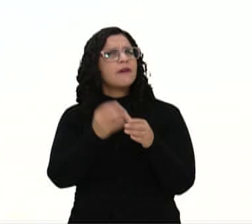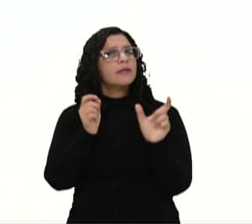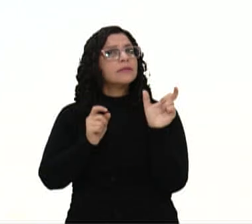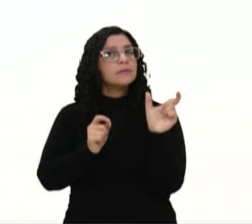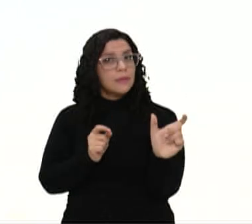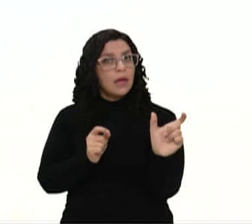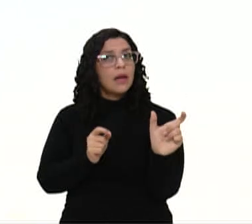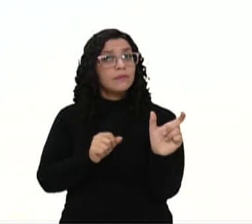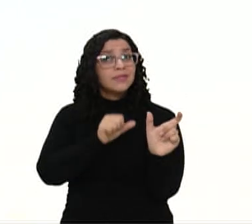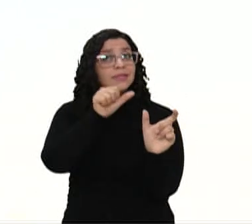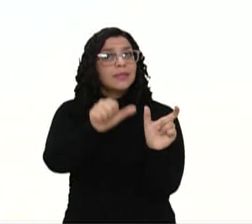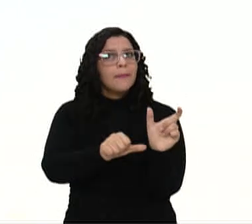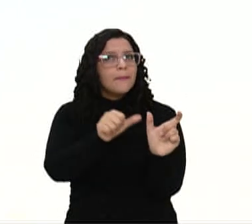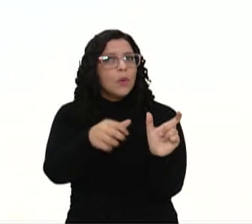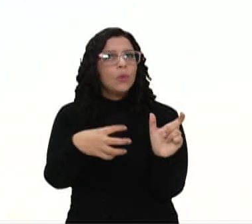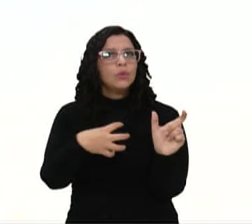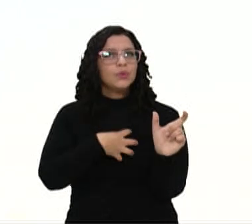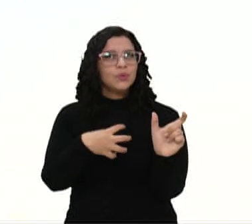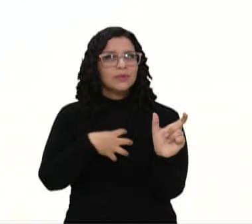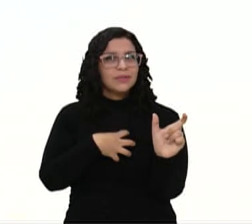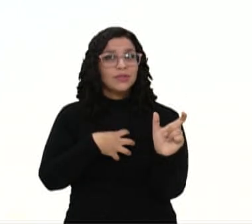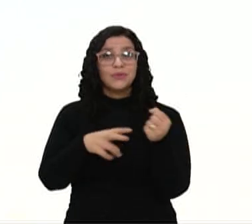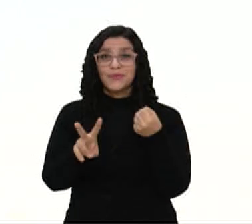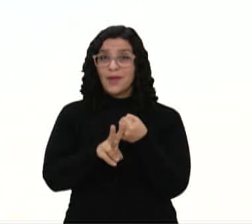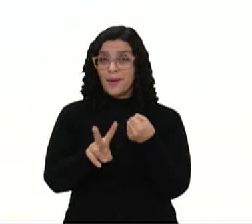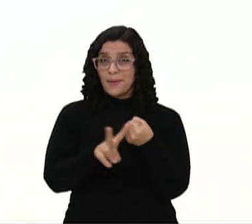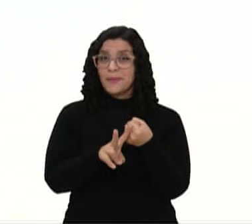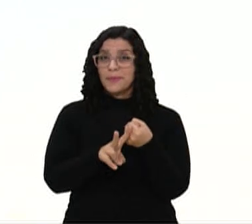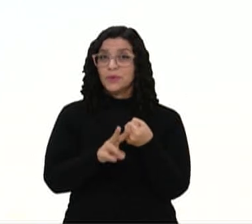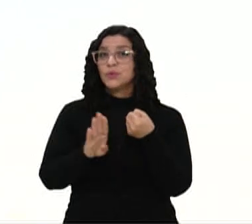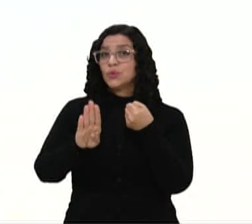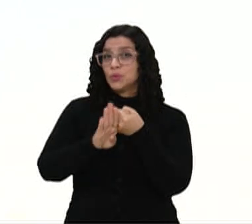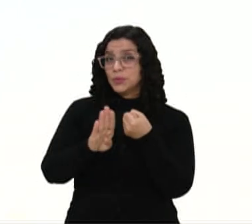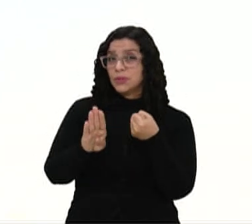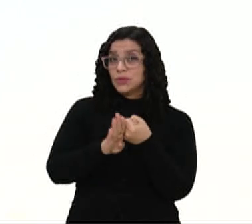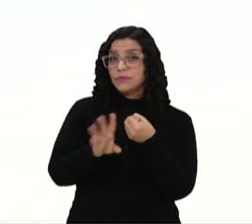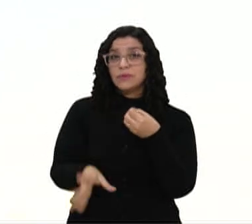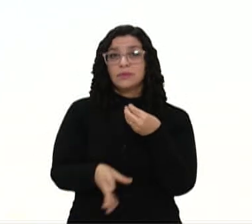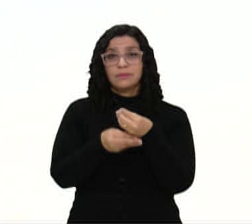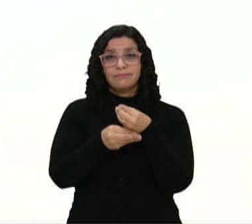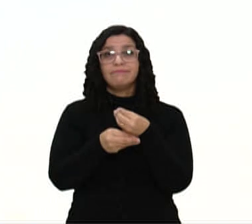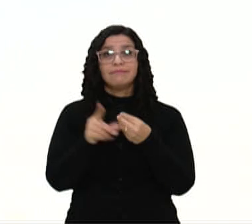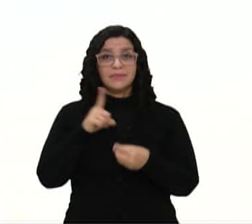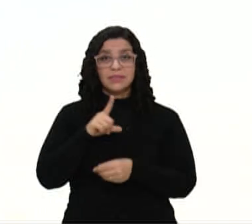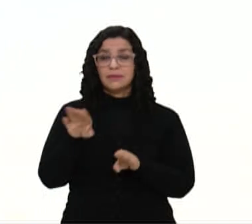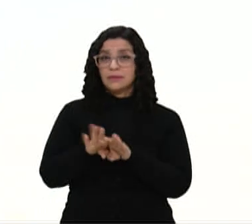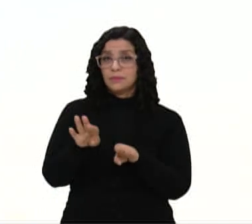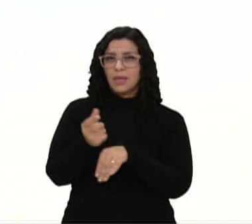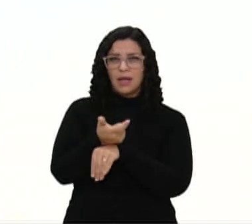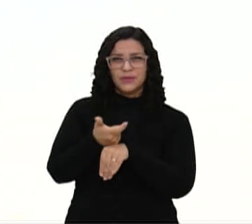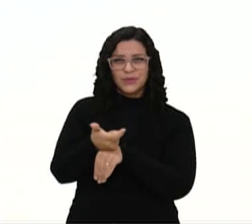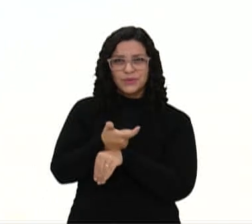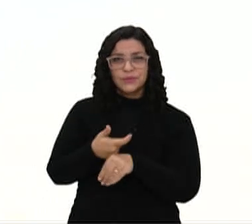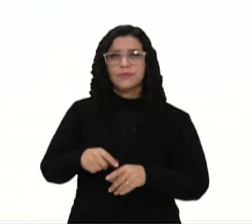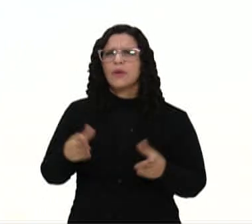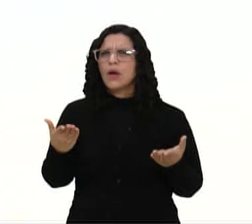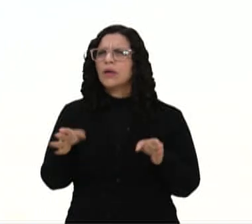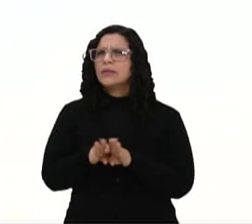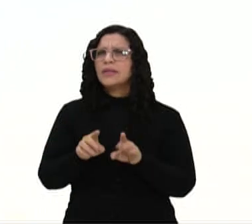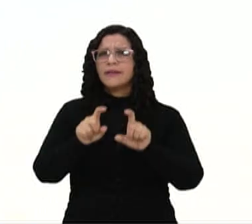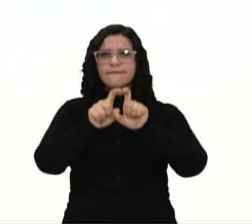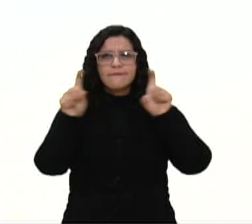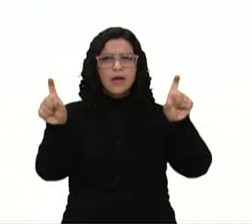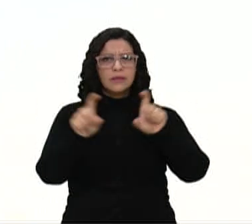palavras que modificam o sentido de verbos, substantivos e adjetivos. Temos aqui duas